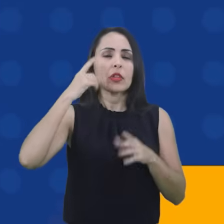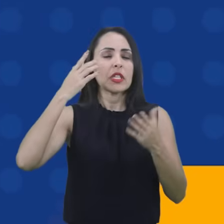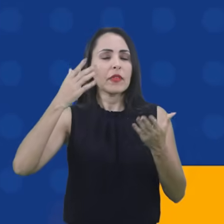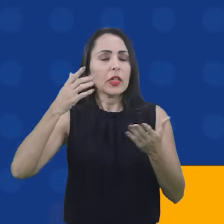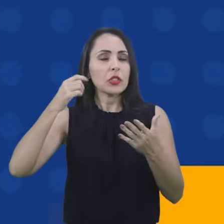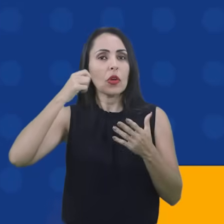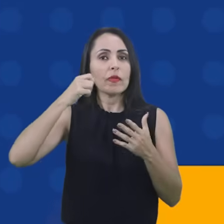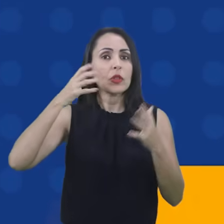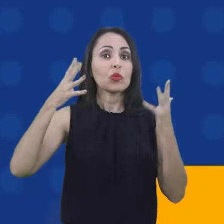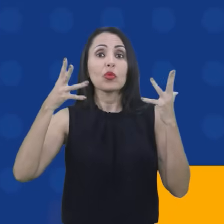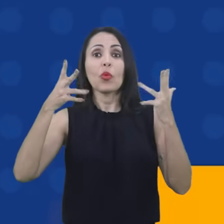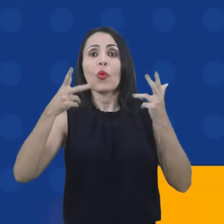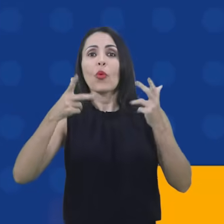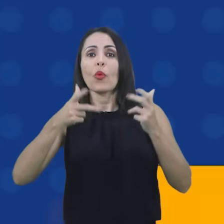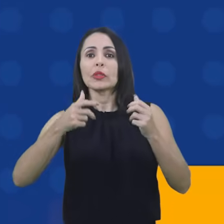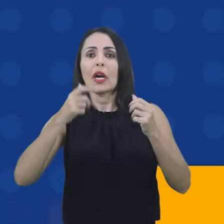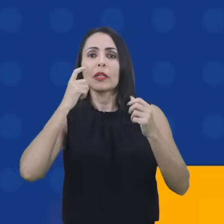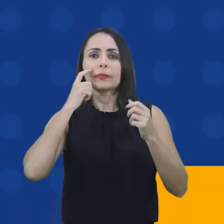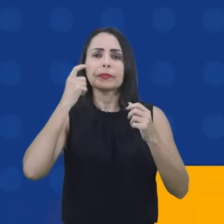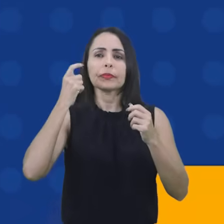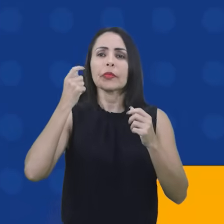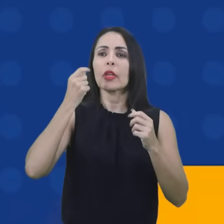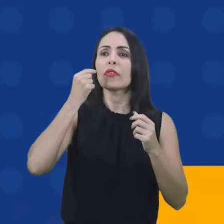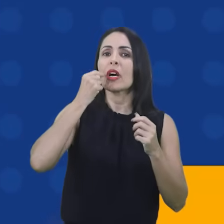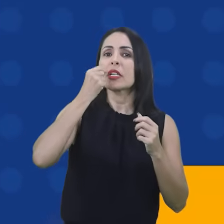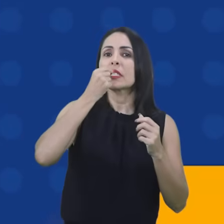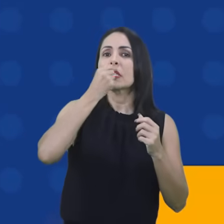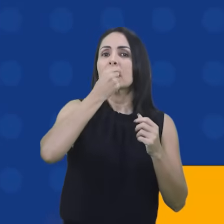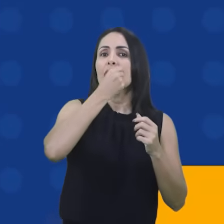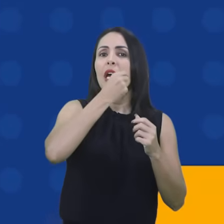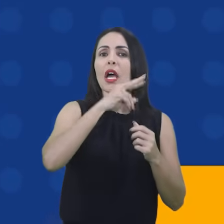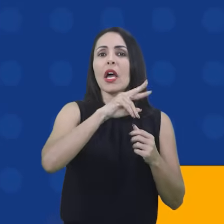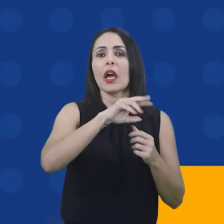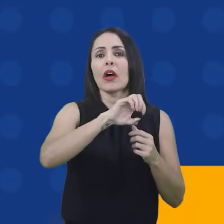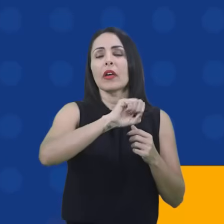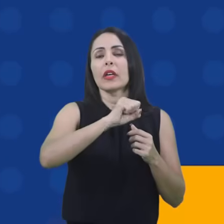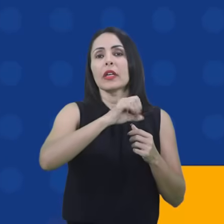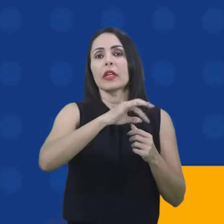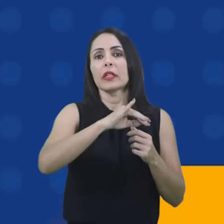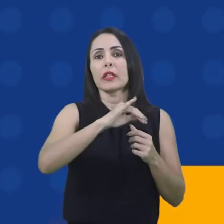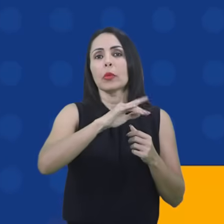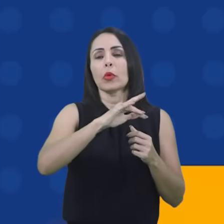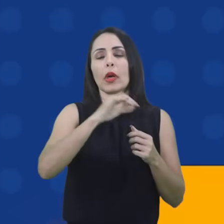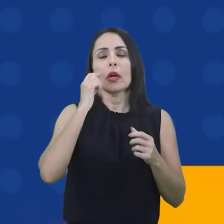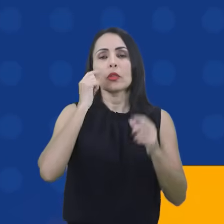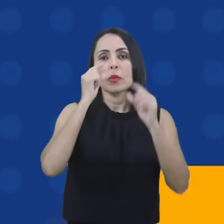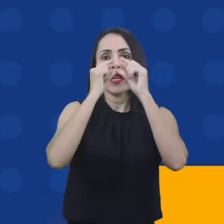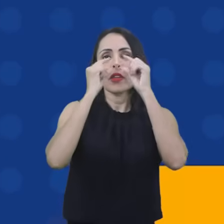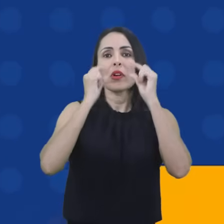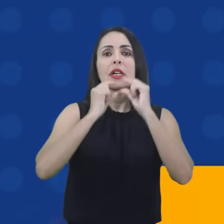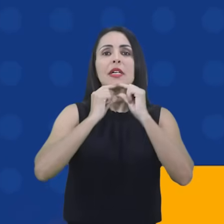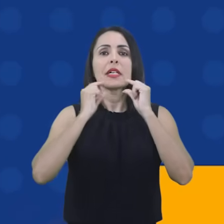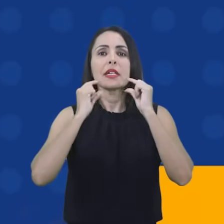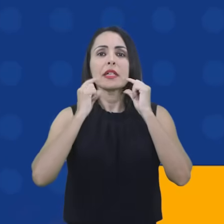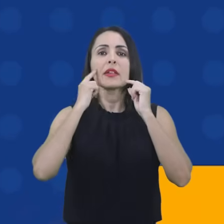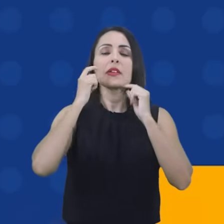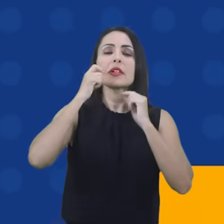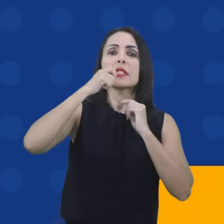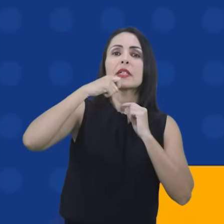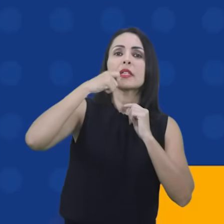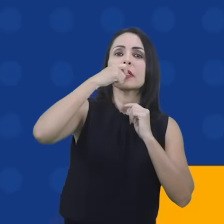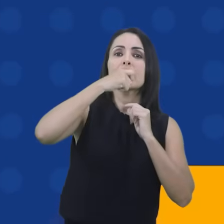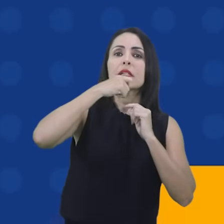escovando toda a região, né, vestibular, pode começar superior, inferior. Terminou toda a